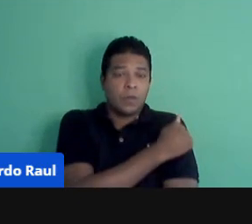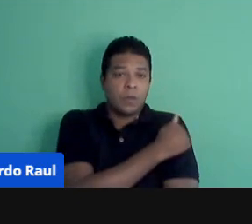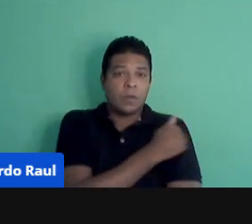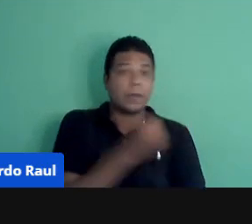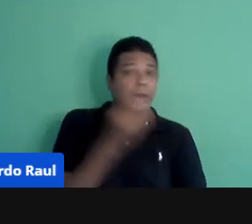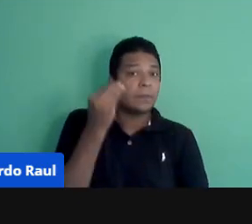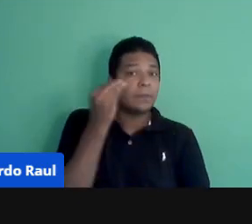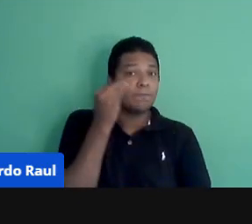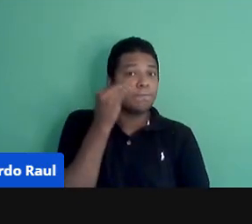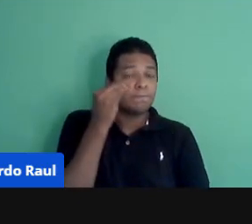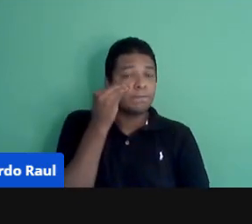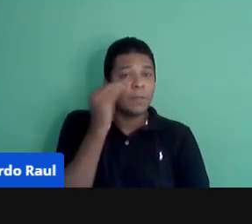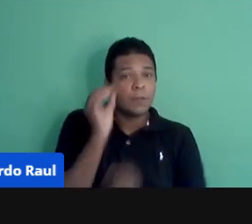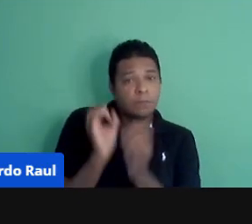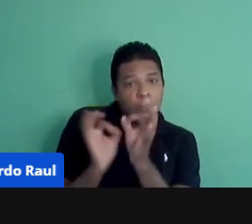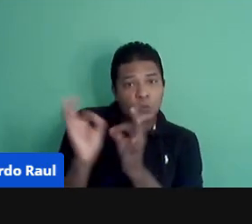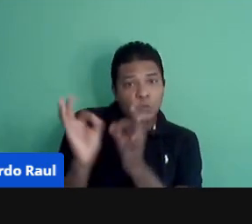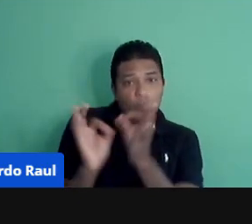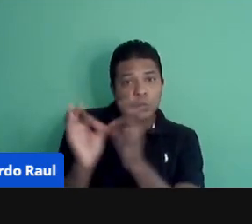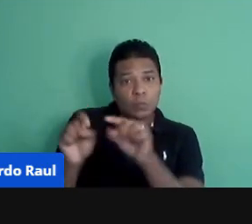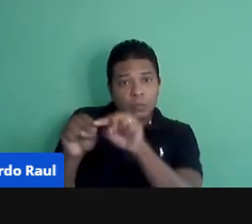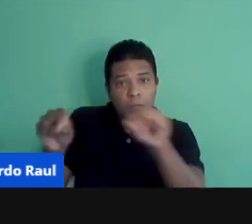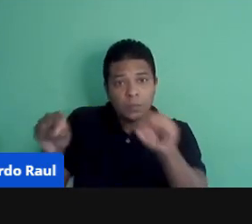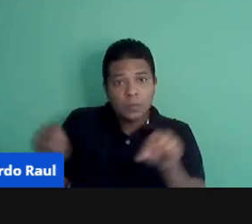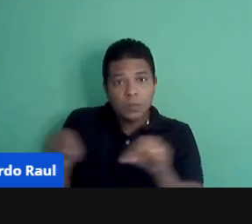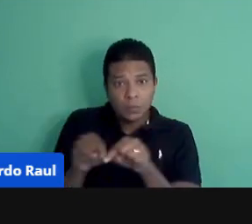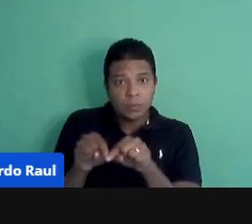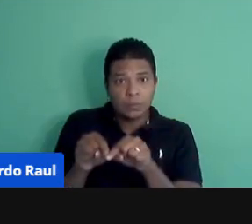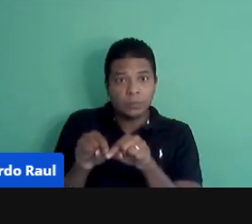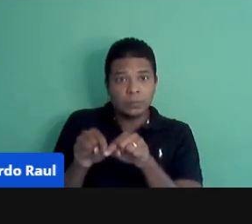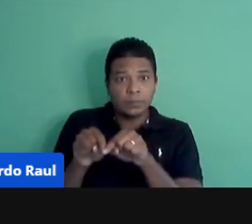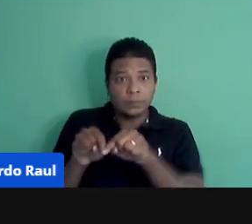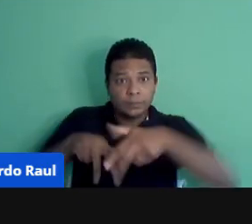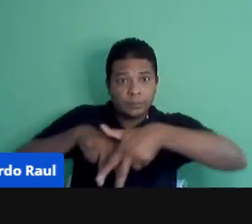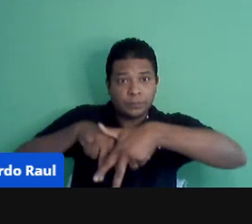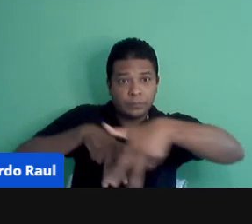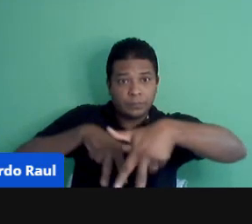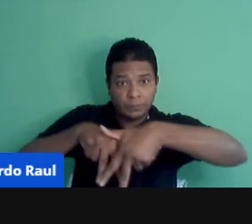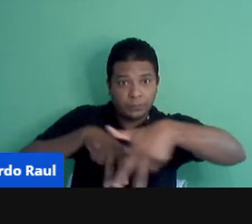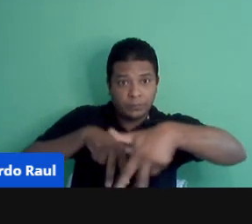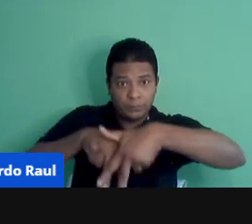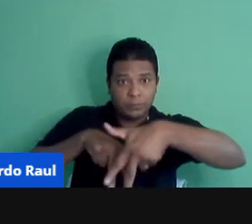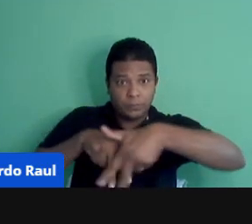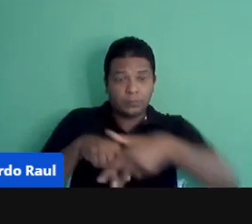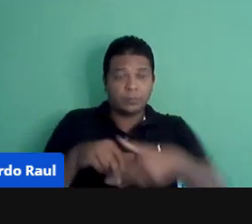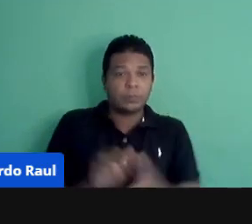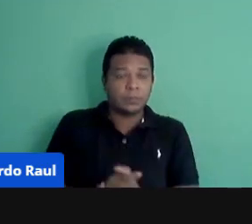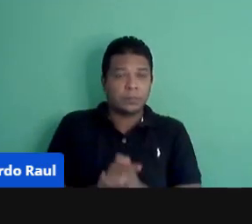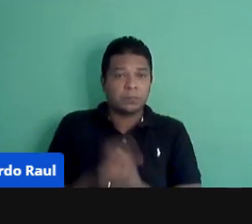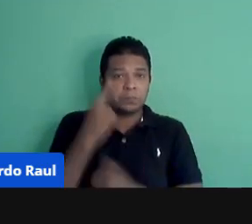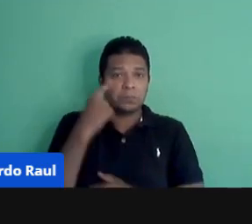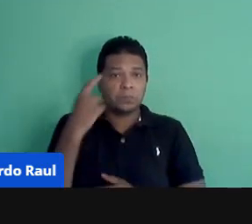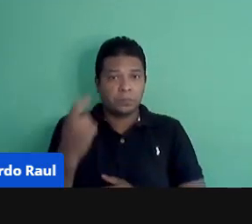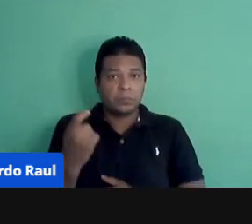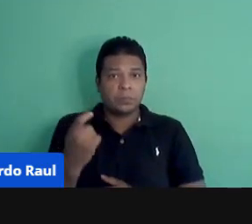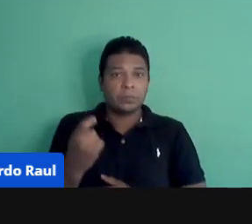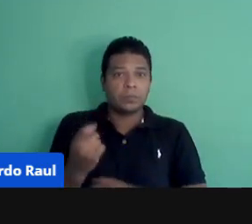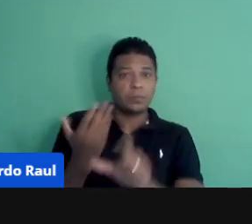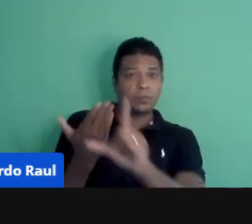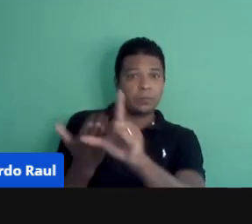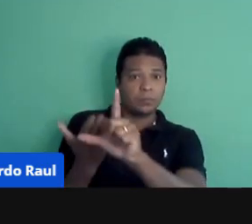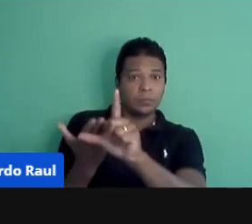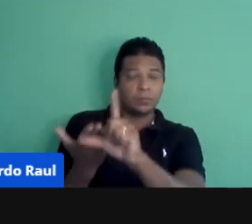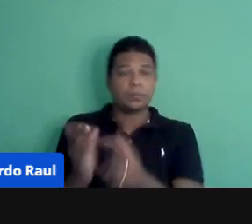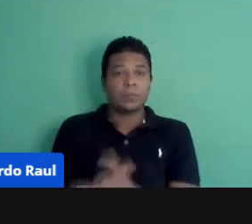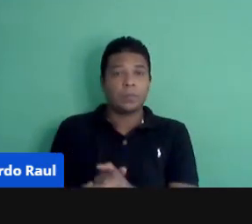tentando montar as salas de aula no Google Classroom. Já estamos com um número de alunos interessante. Então, a gente tem utilizado todos